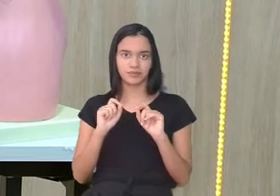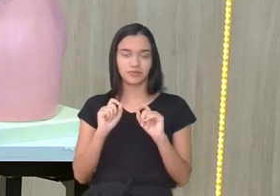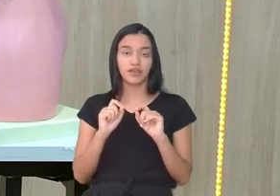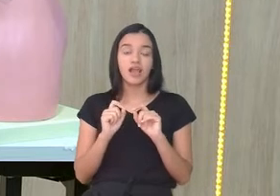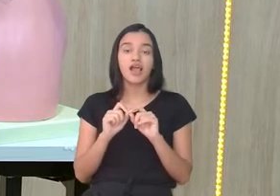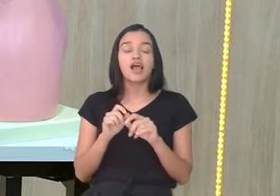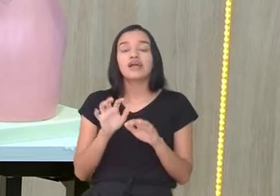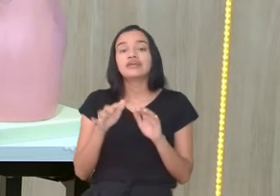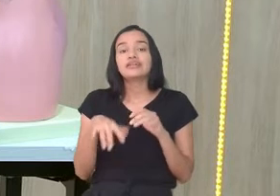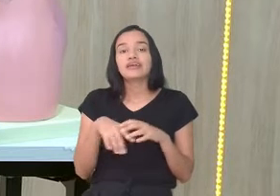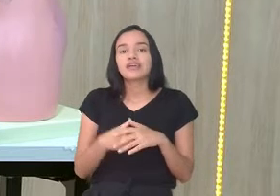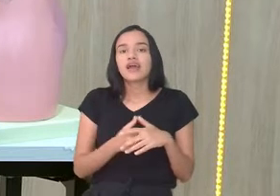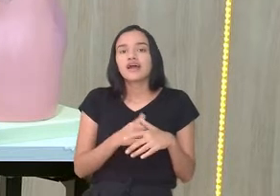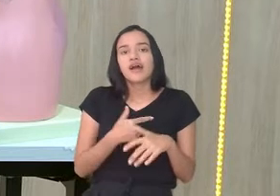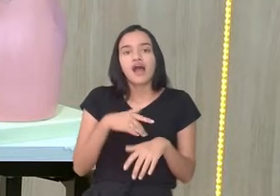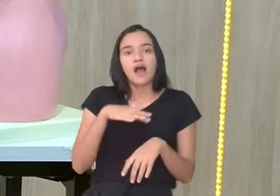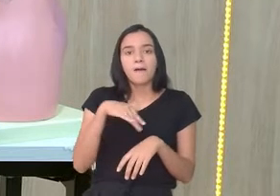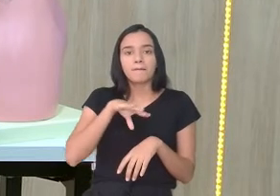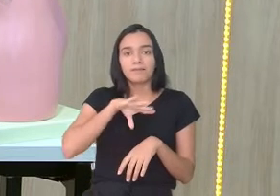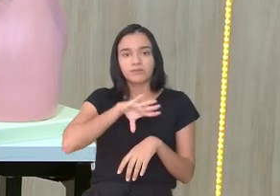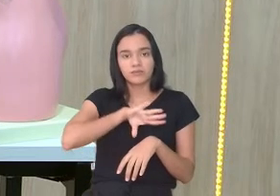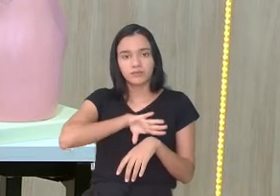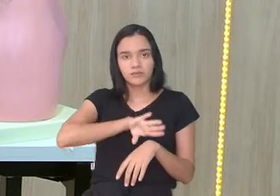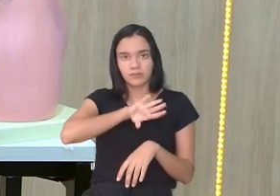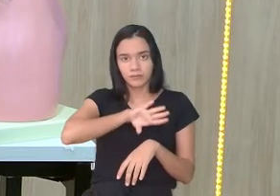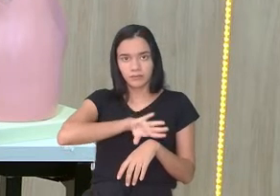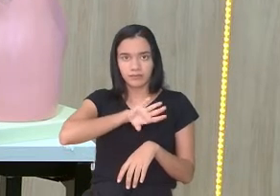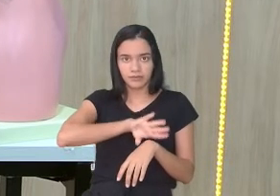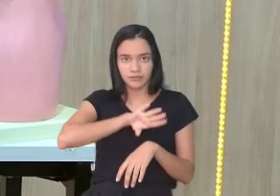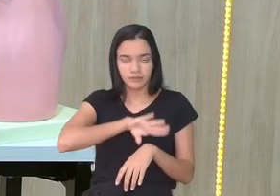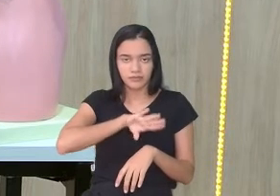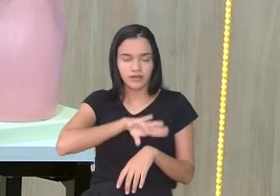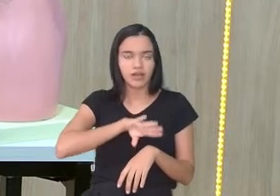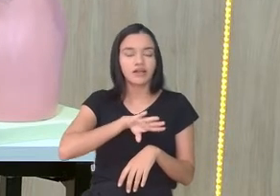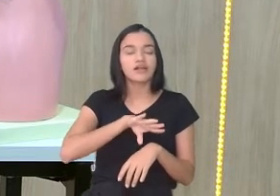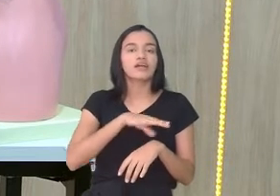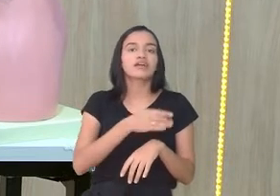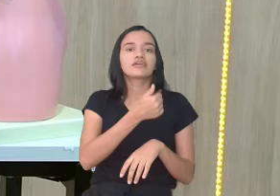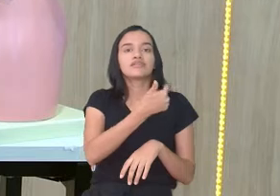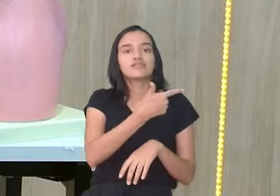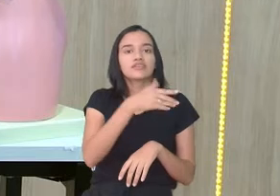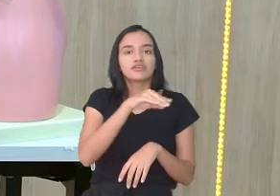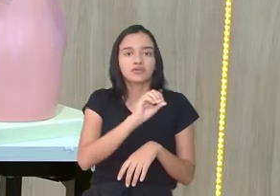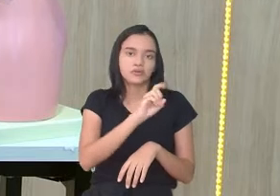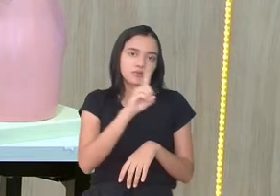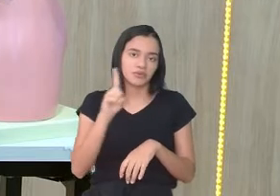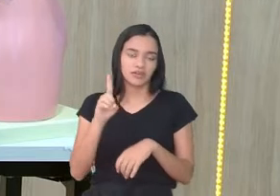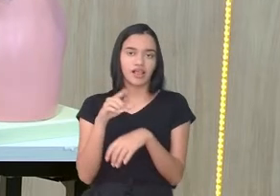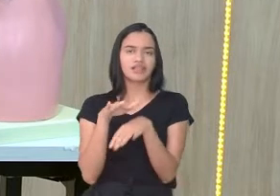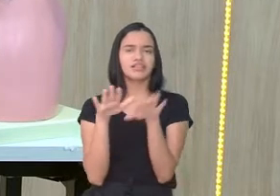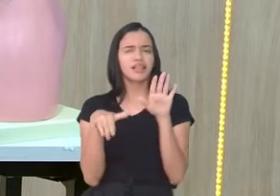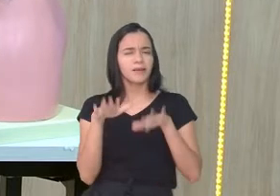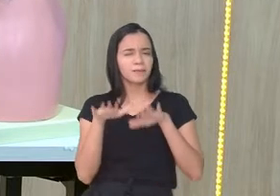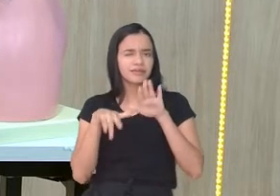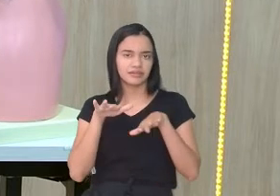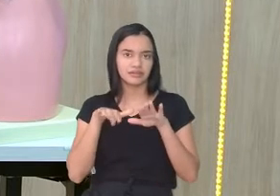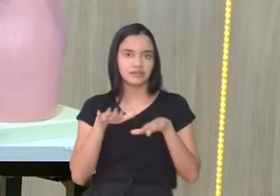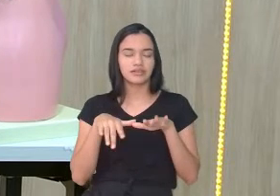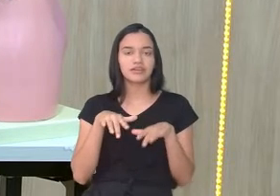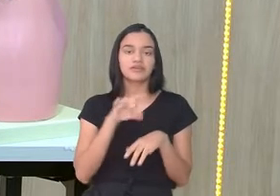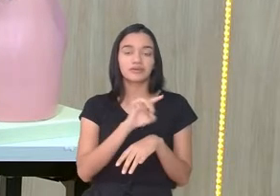a menstruação, que acontece na mulher todo mês, a cada 28 dias, dependendo do ciclo de